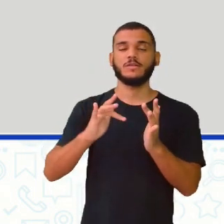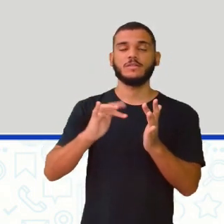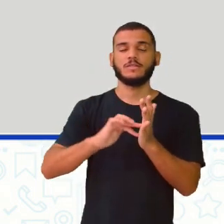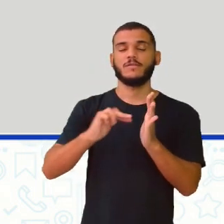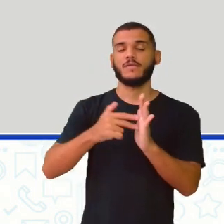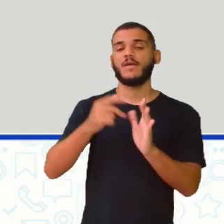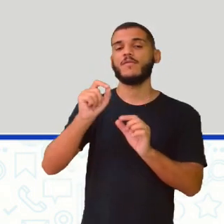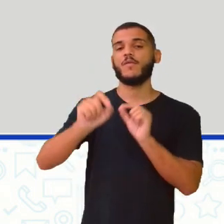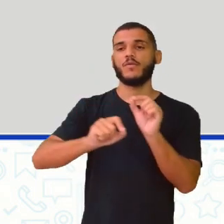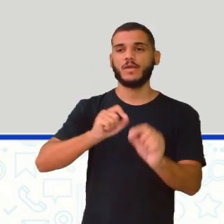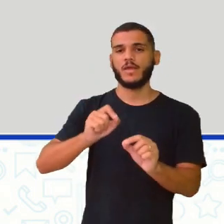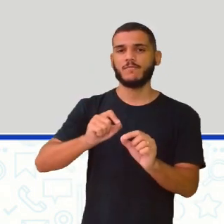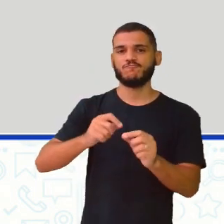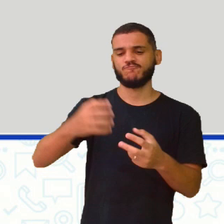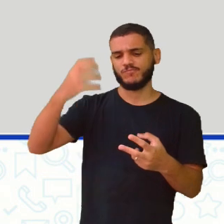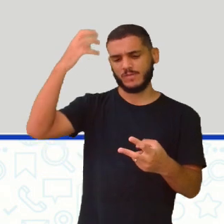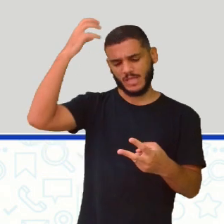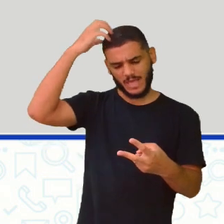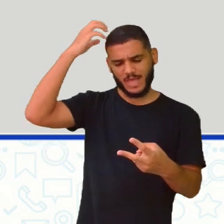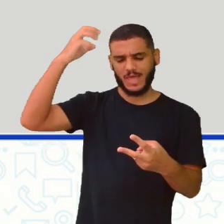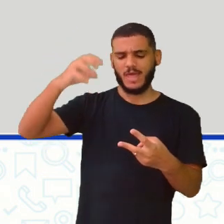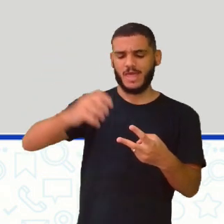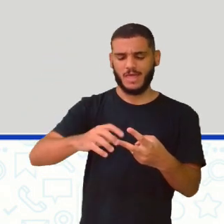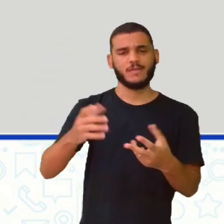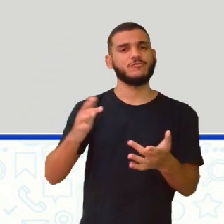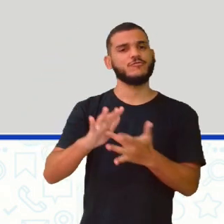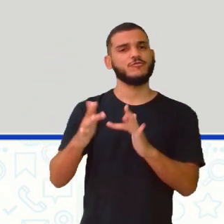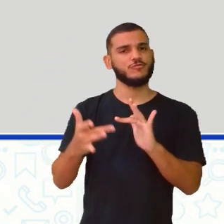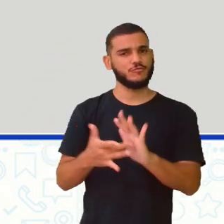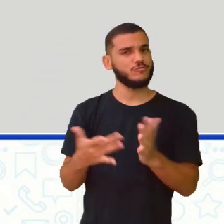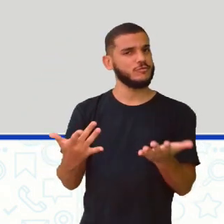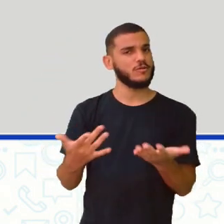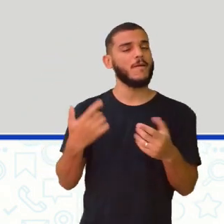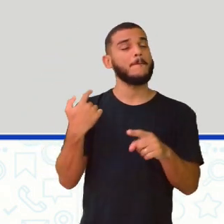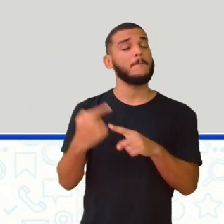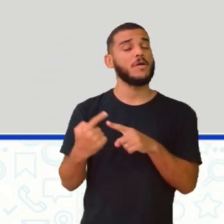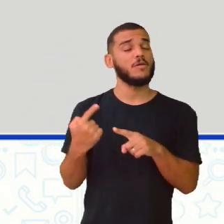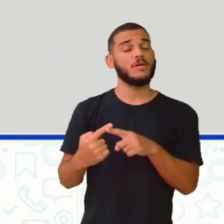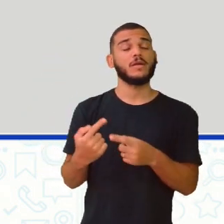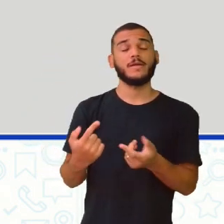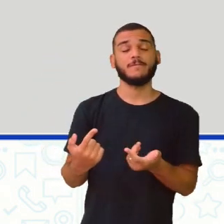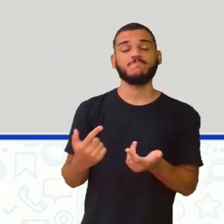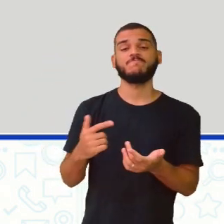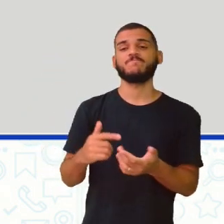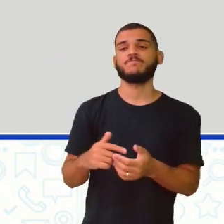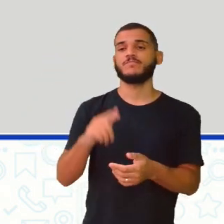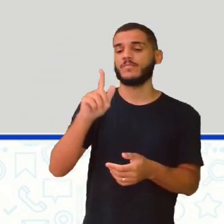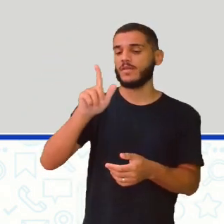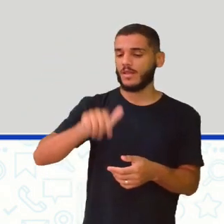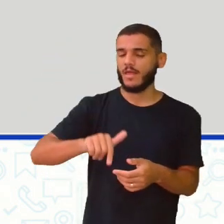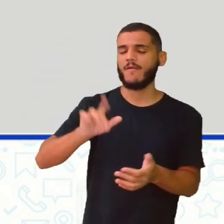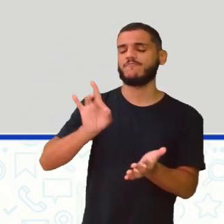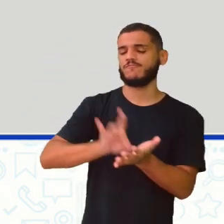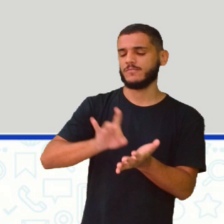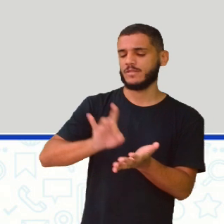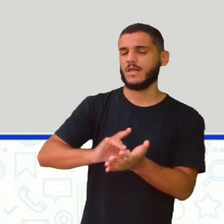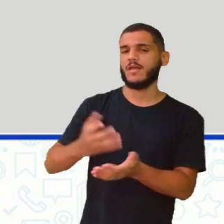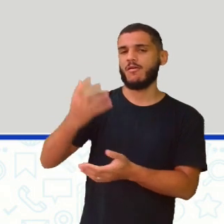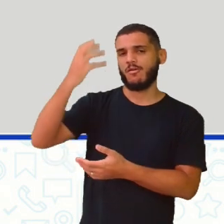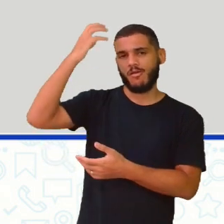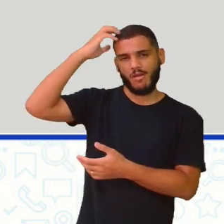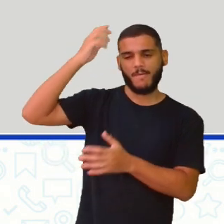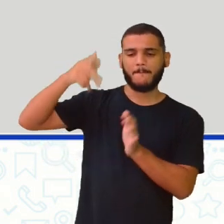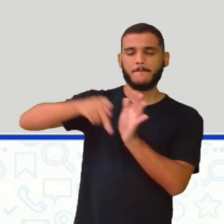representava a realeza de Jesus Cristo, não é? Ressaltando o fato de que ele era o rei